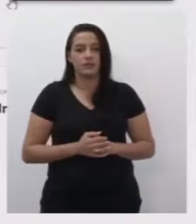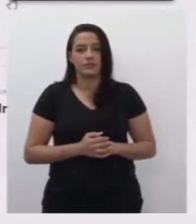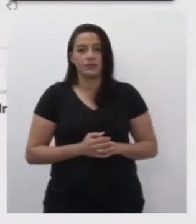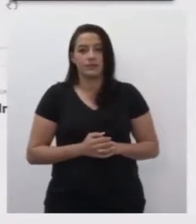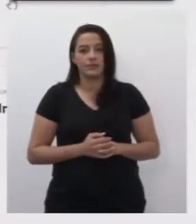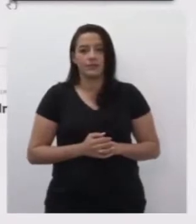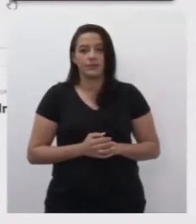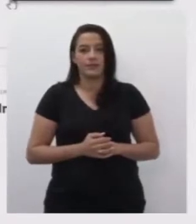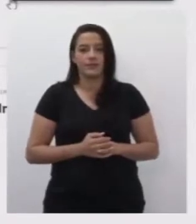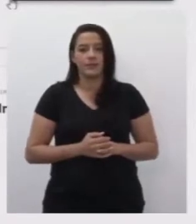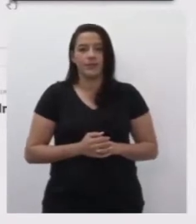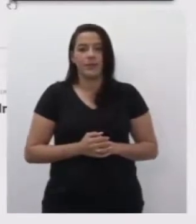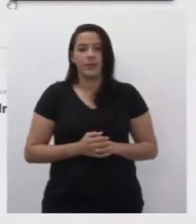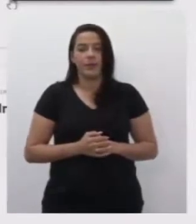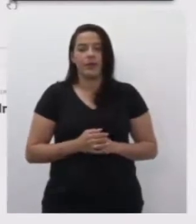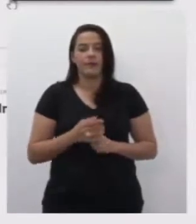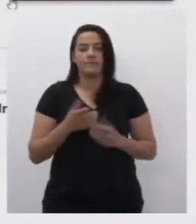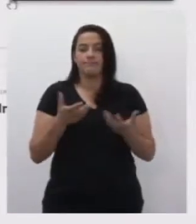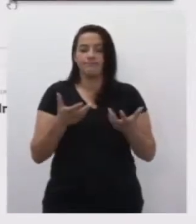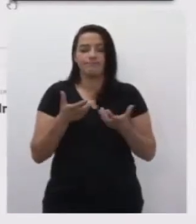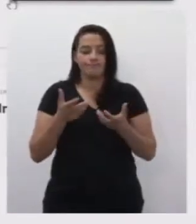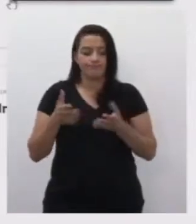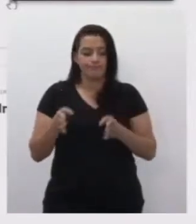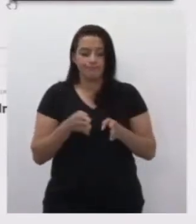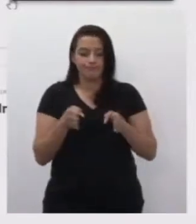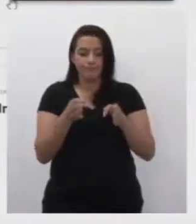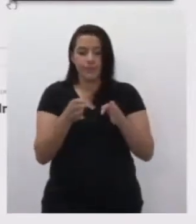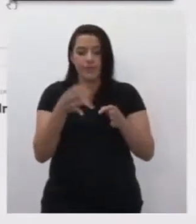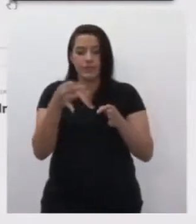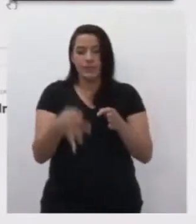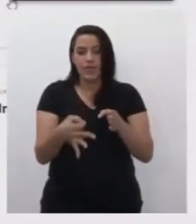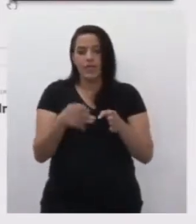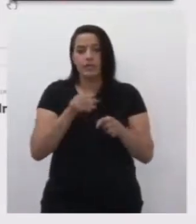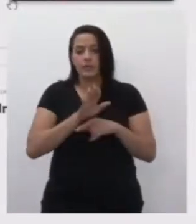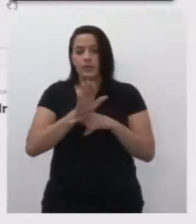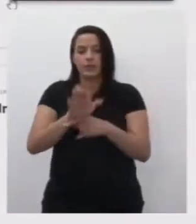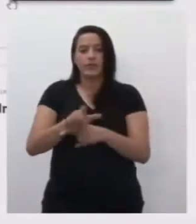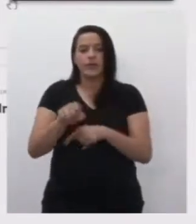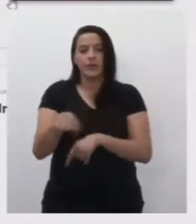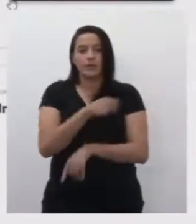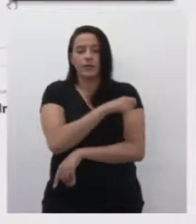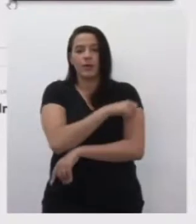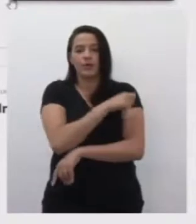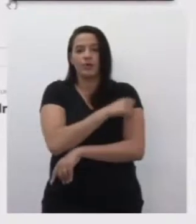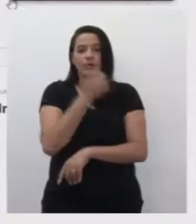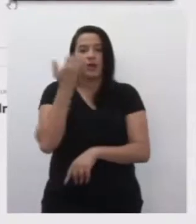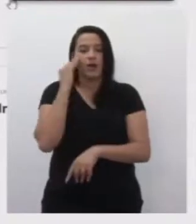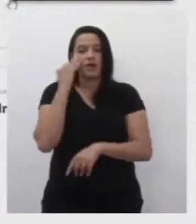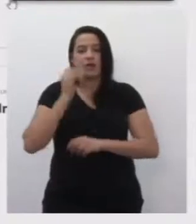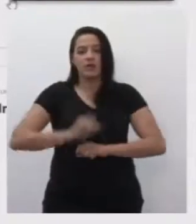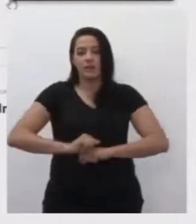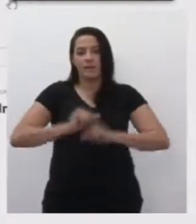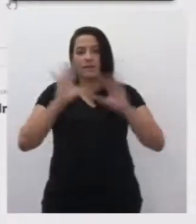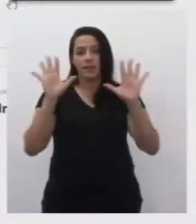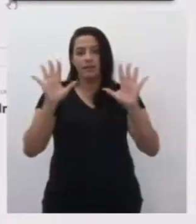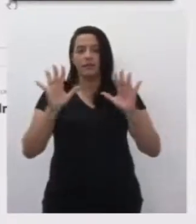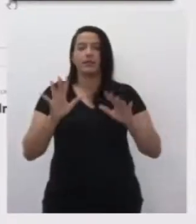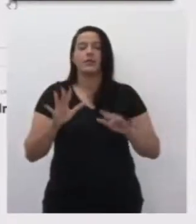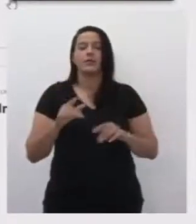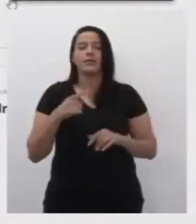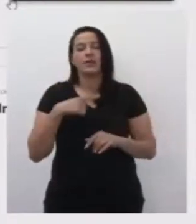tá mais no caminho que a gente quer seguir, assim, porque a gente entende que tem esse gap, né, essa